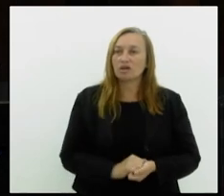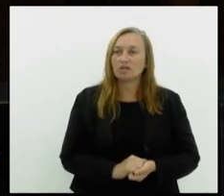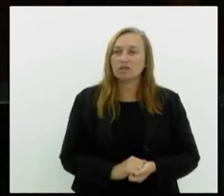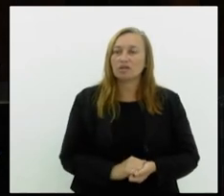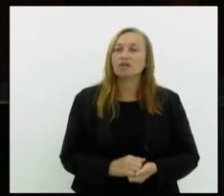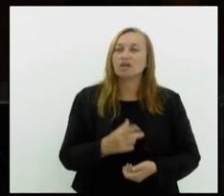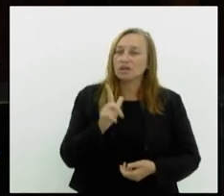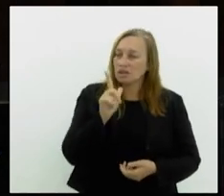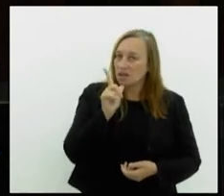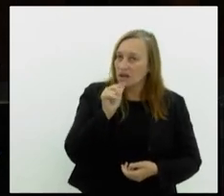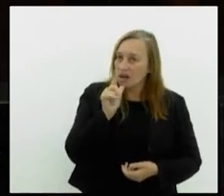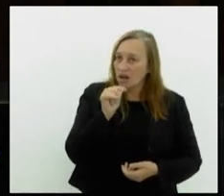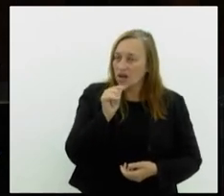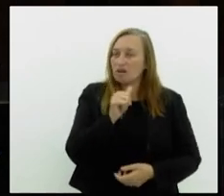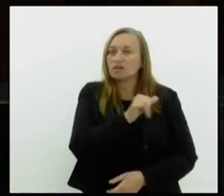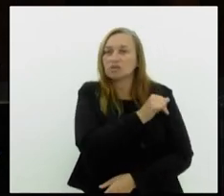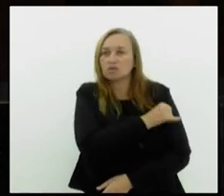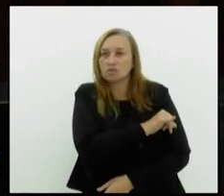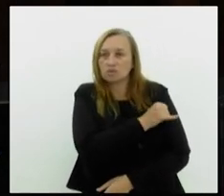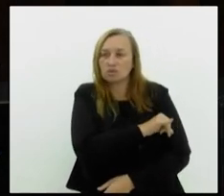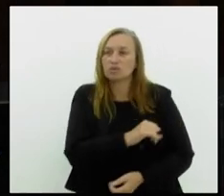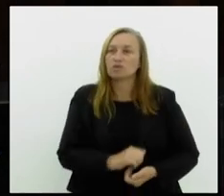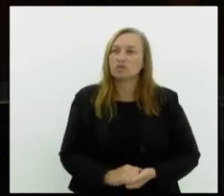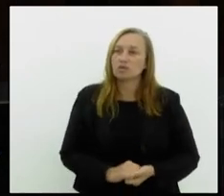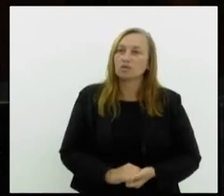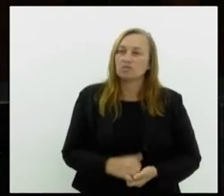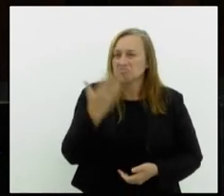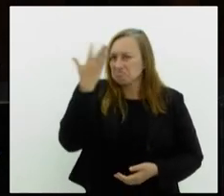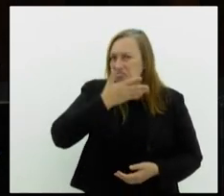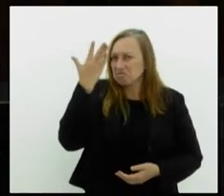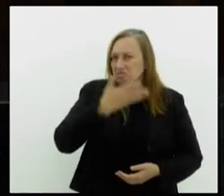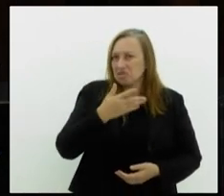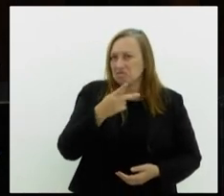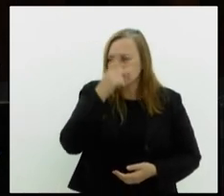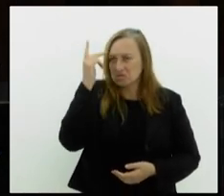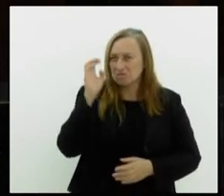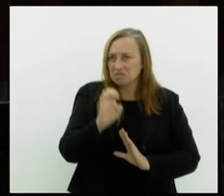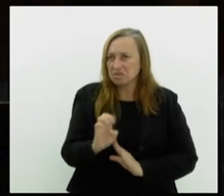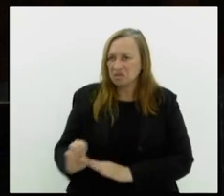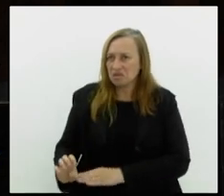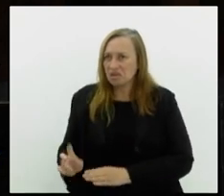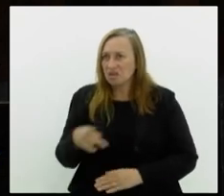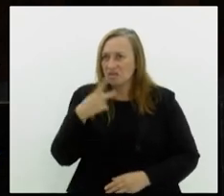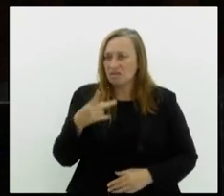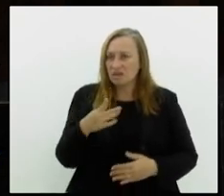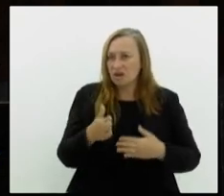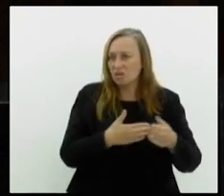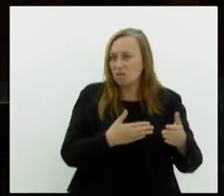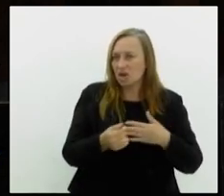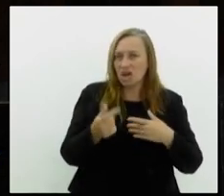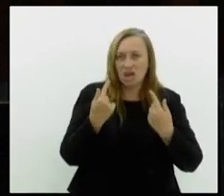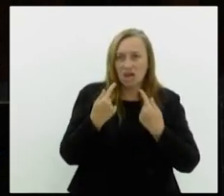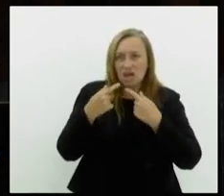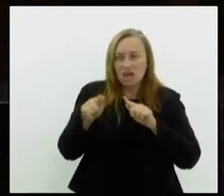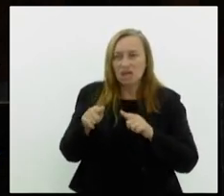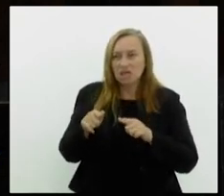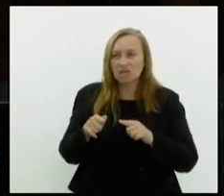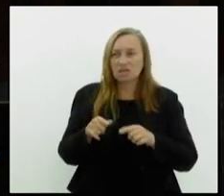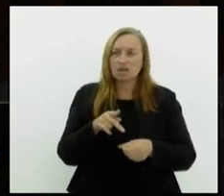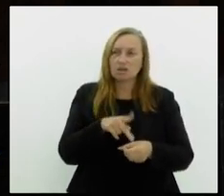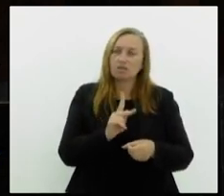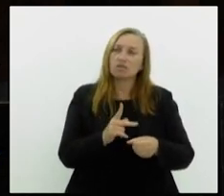questão da água no Rio de Janeiro, que eu não vi ninguém da esquerda fazer qualquer tipo de crítica à